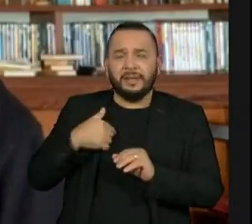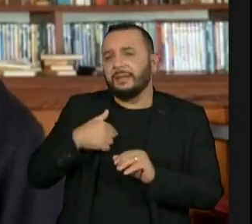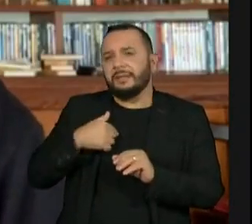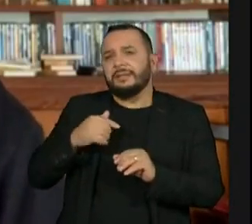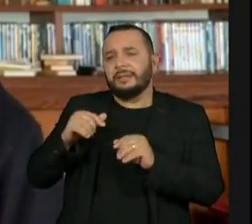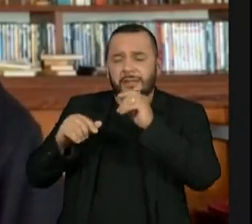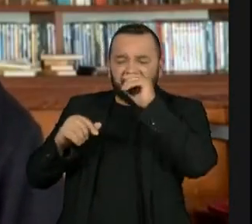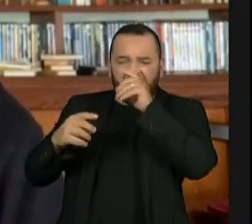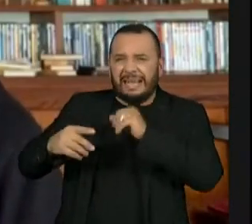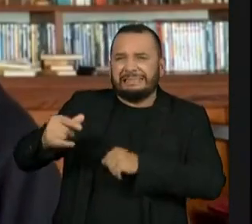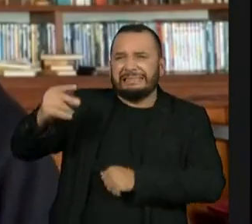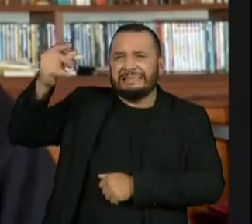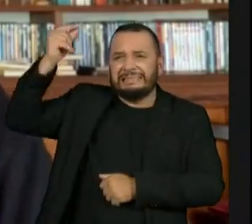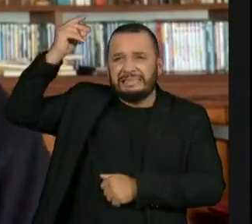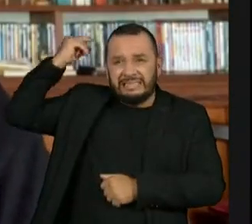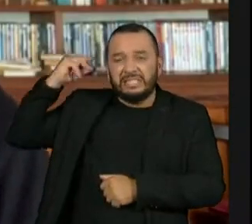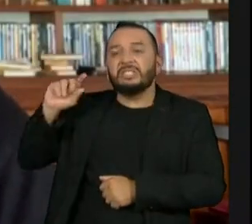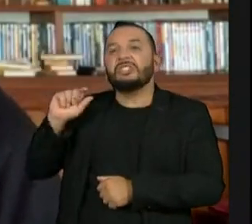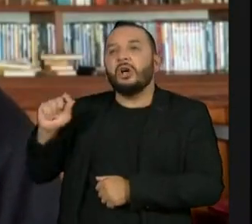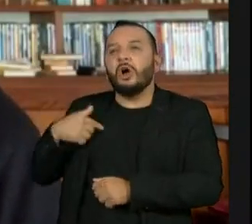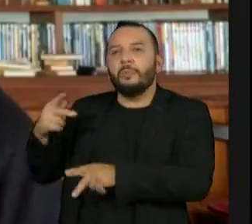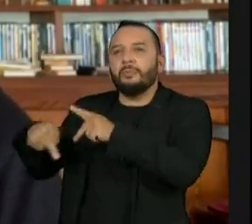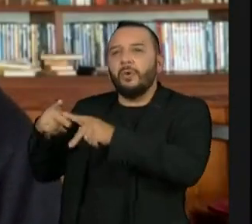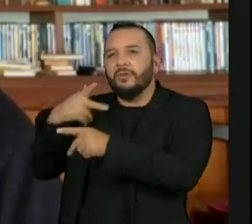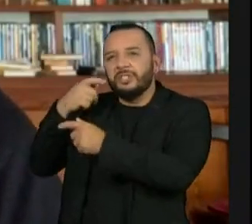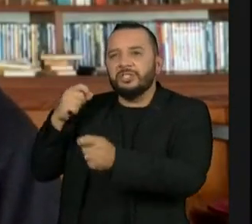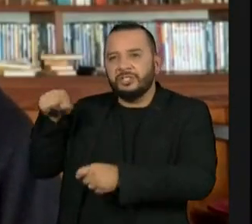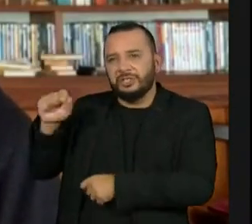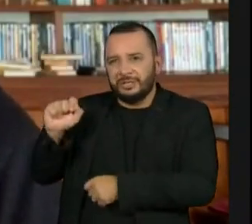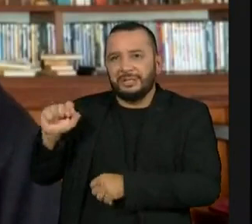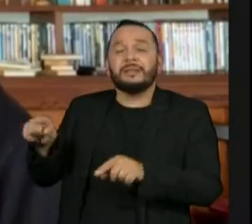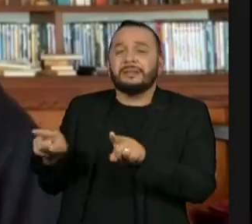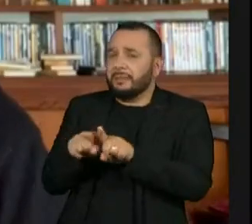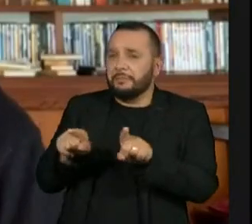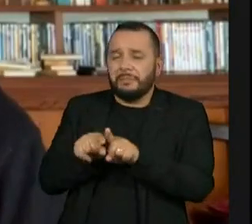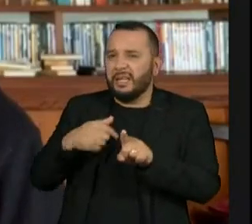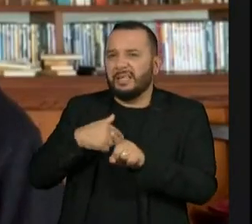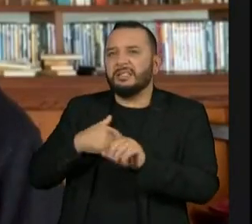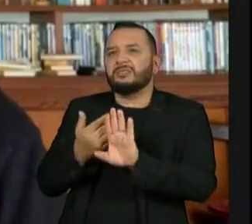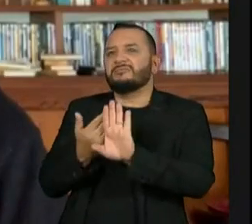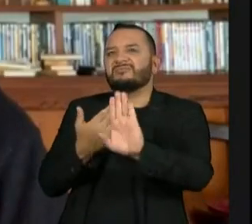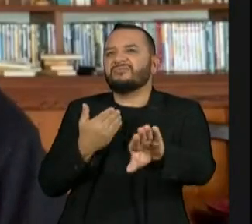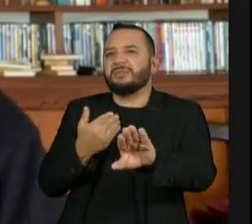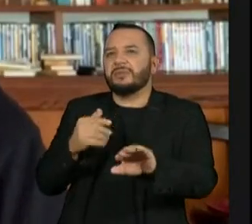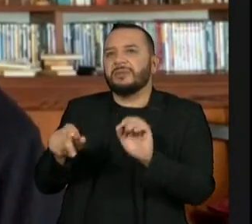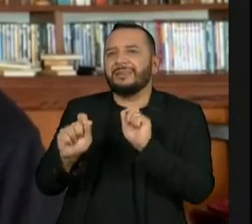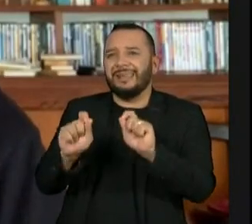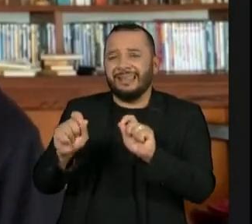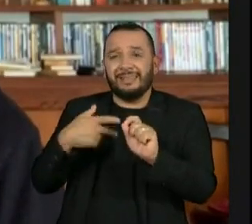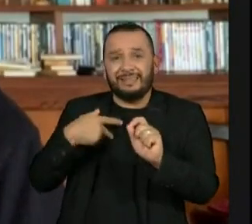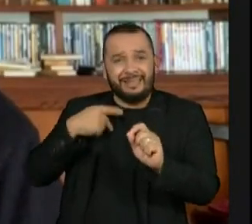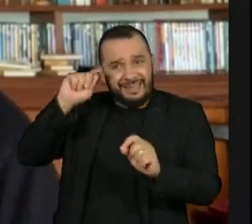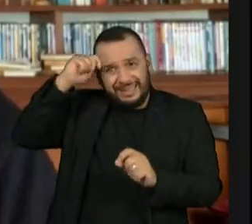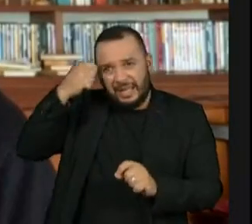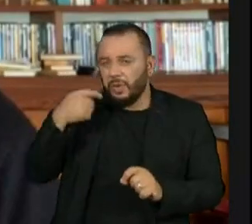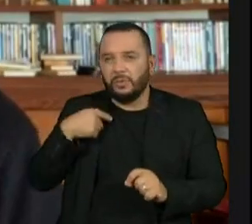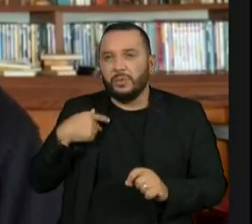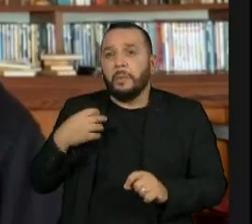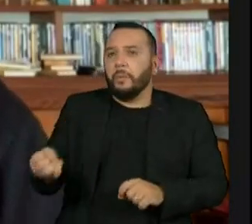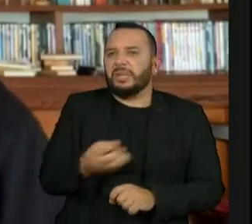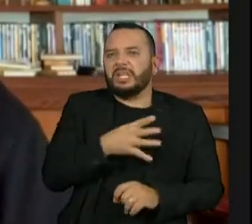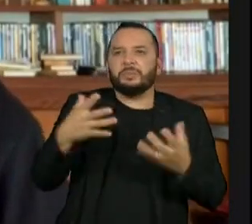primitivismo só inclui a população indígena, né? Não inclui os negros. O modernismo não quer saber de negros,